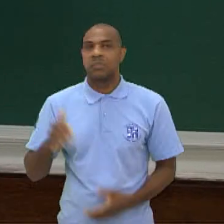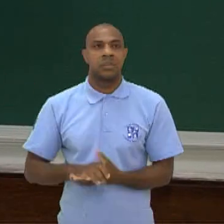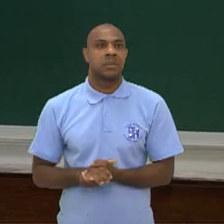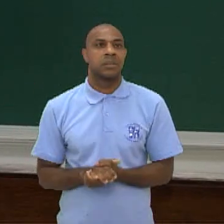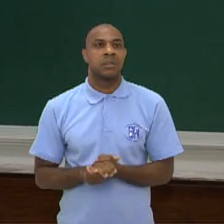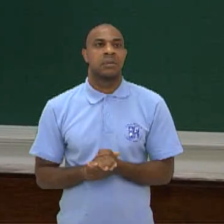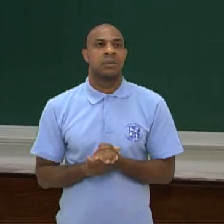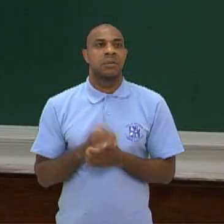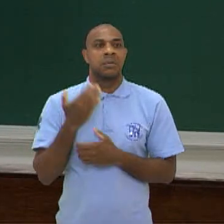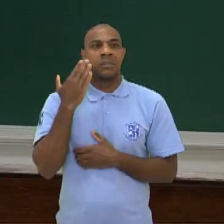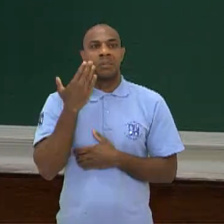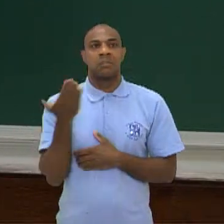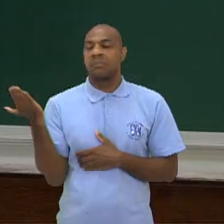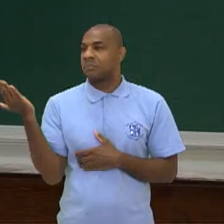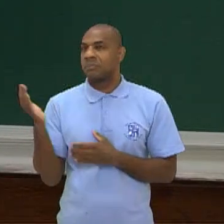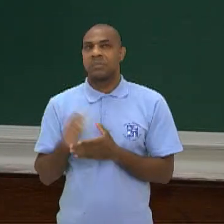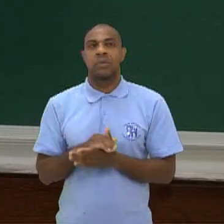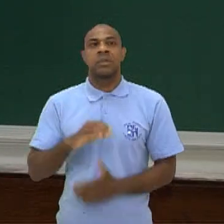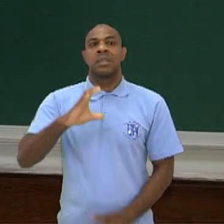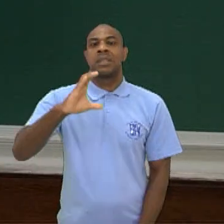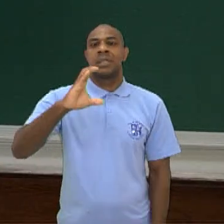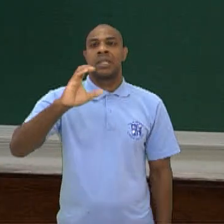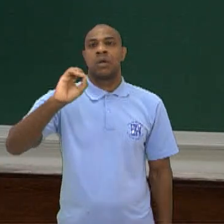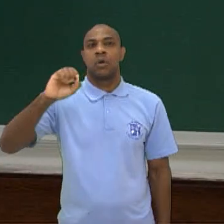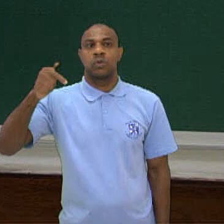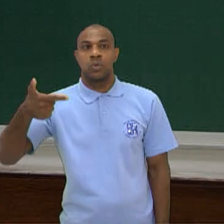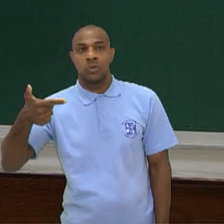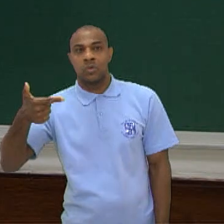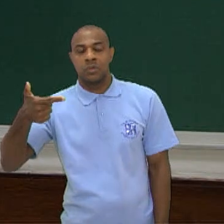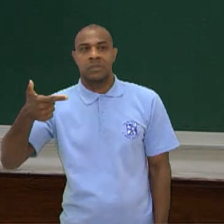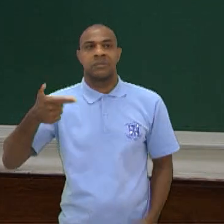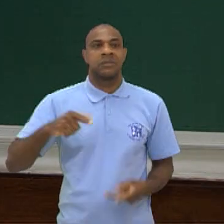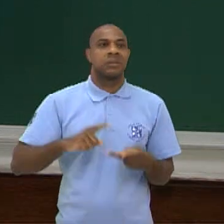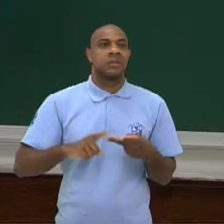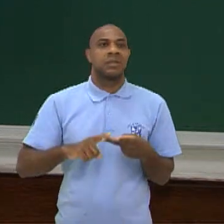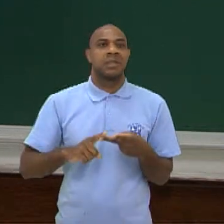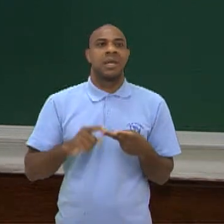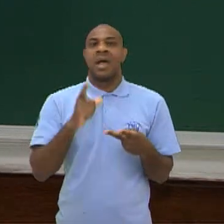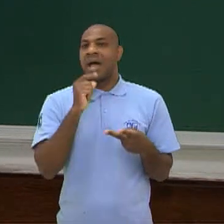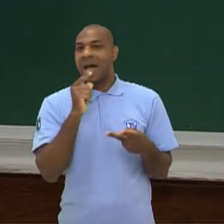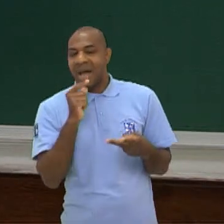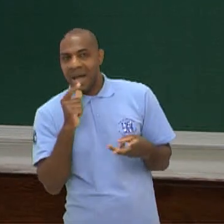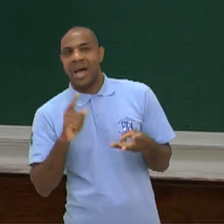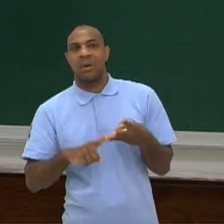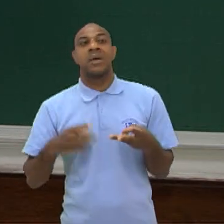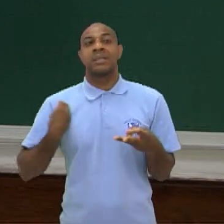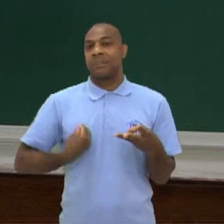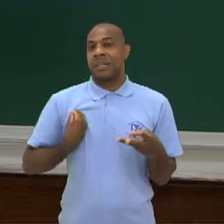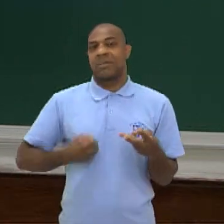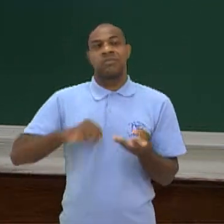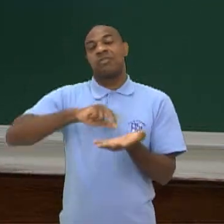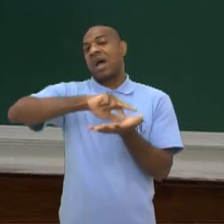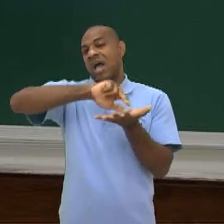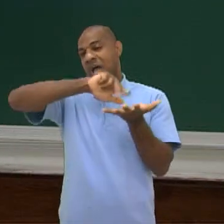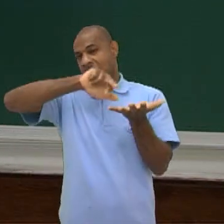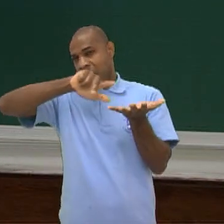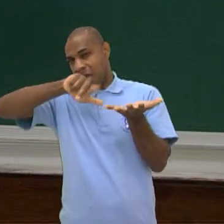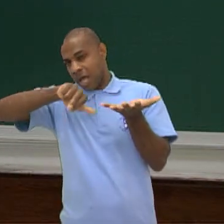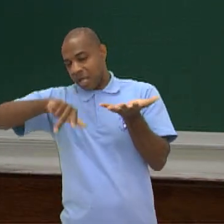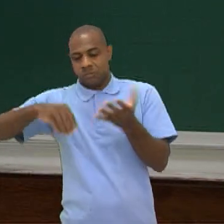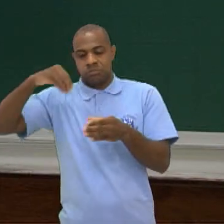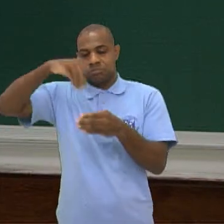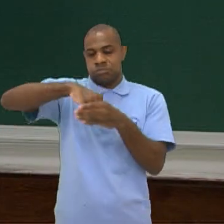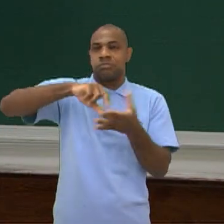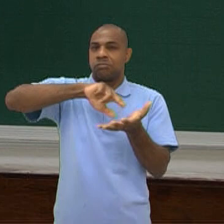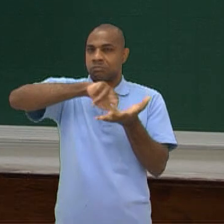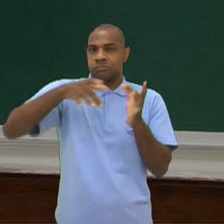o O3, o CO2 tem esse elemento também, a água tem esse elemento. Então, ele está presente em vários elementos, mesmo que não seja o